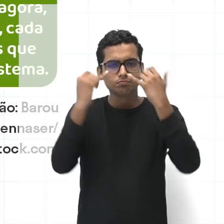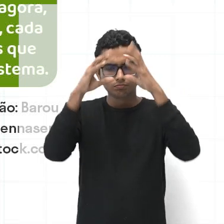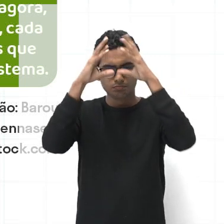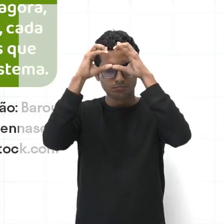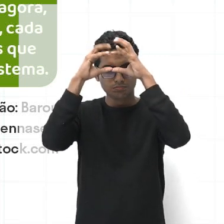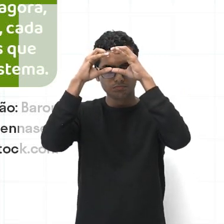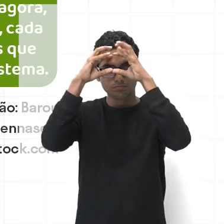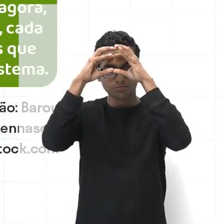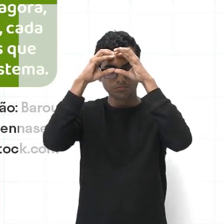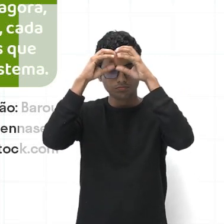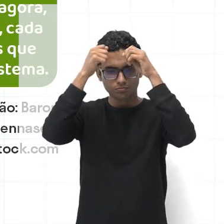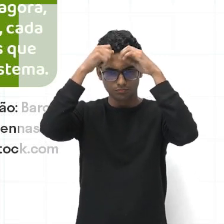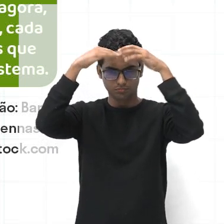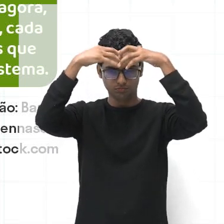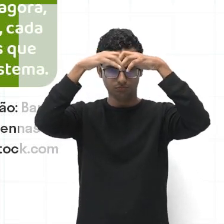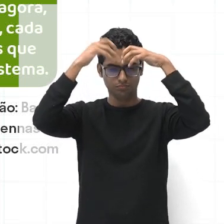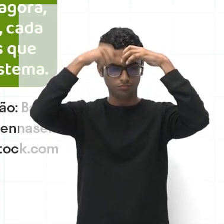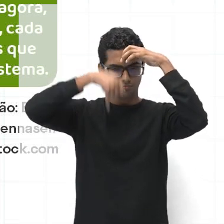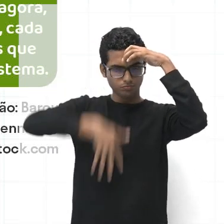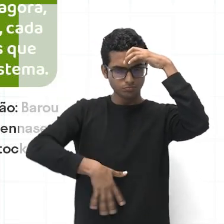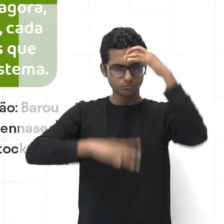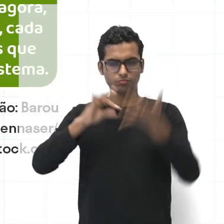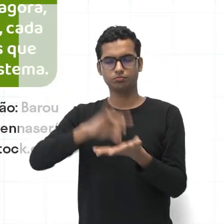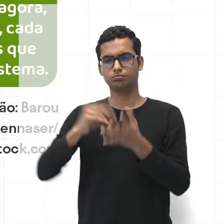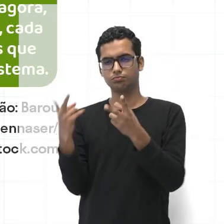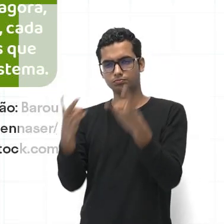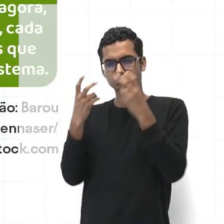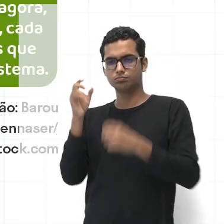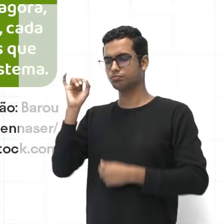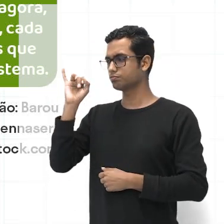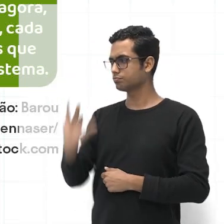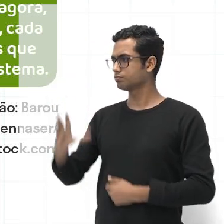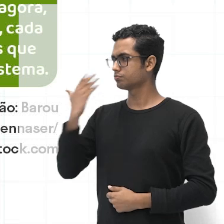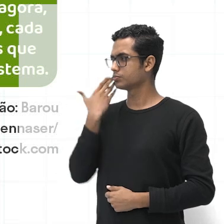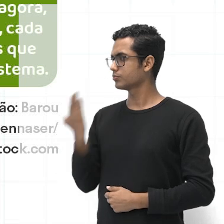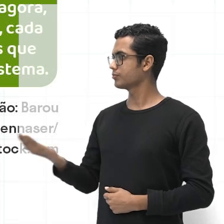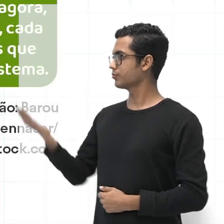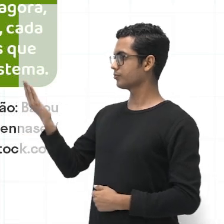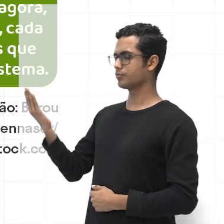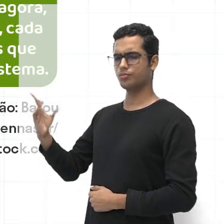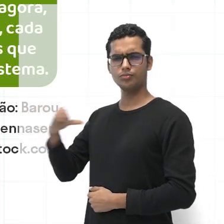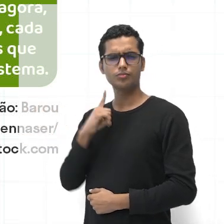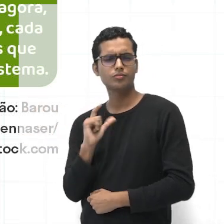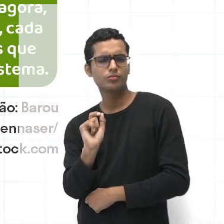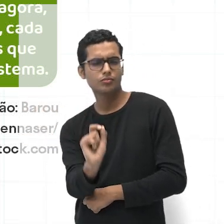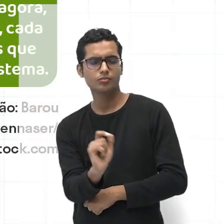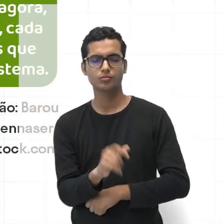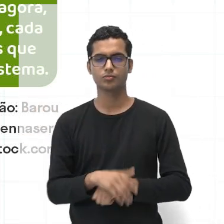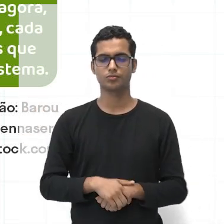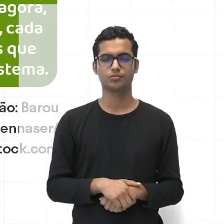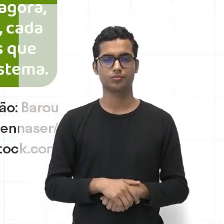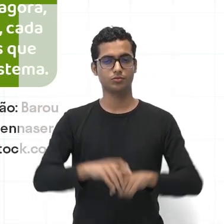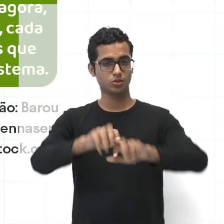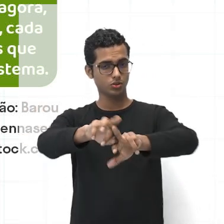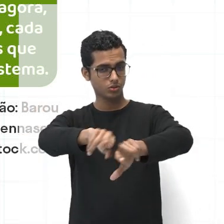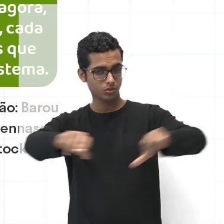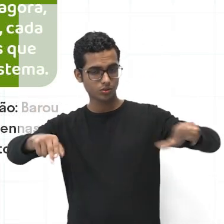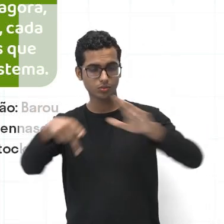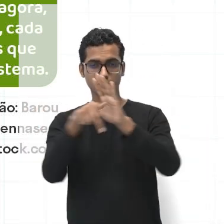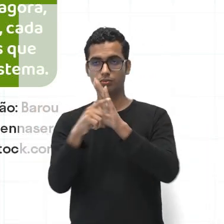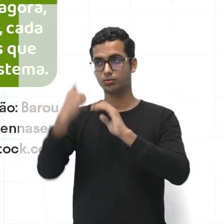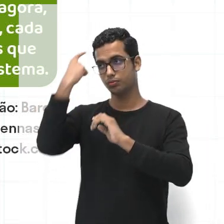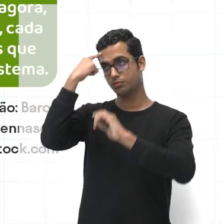nervoso. Observem aí na imagem que nós temos diferentes